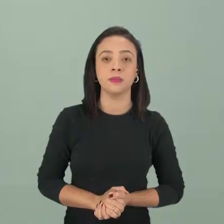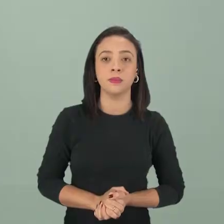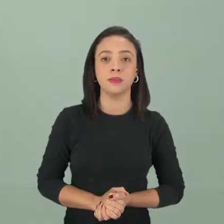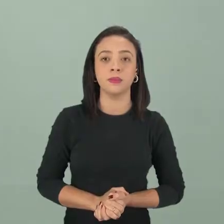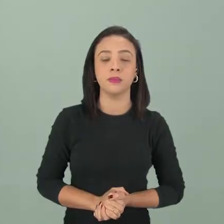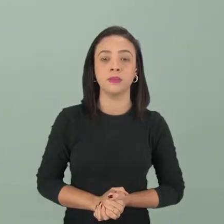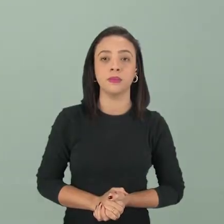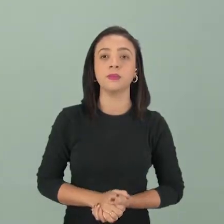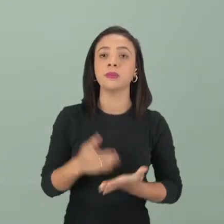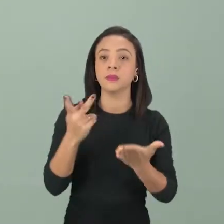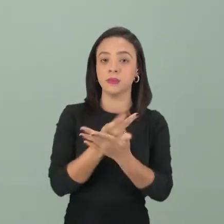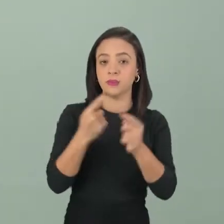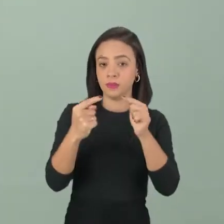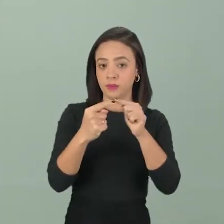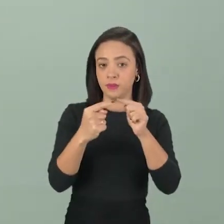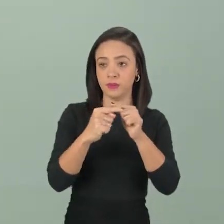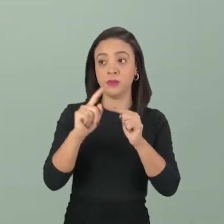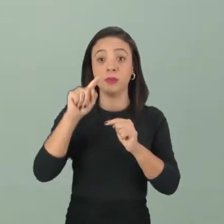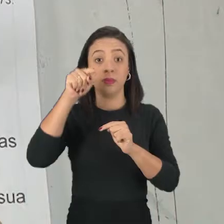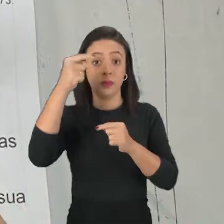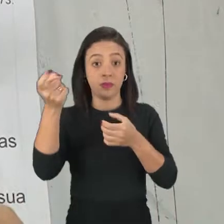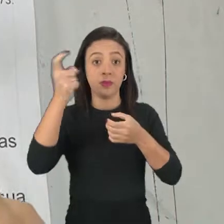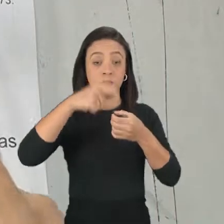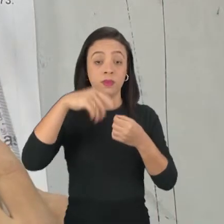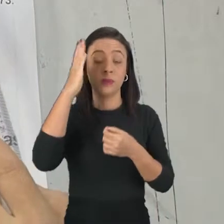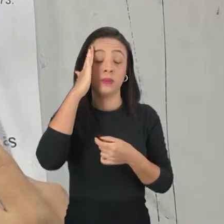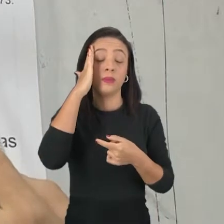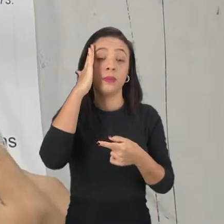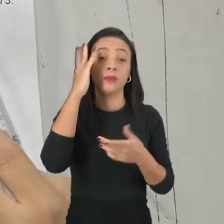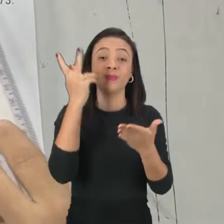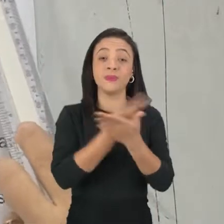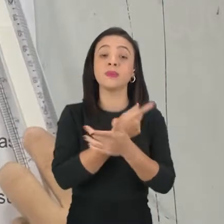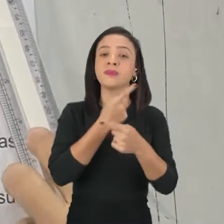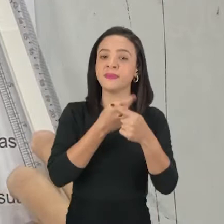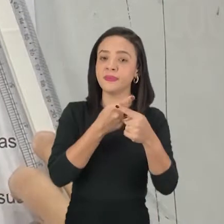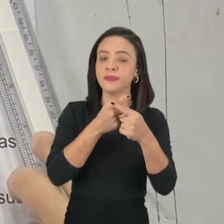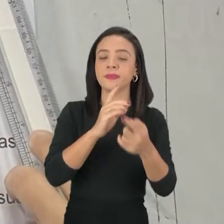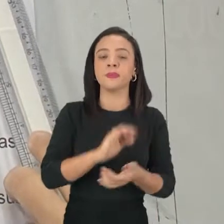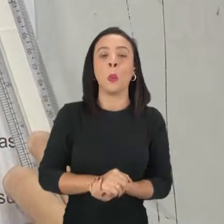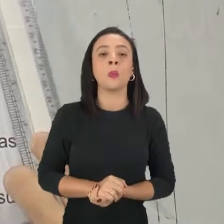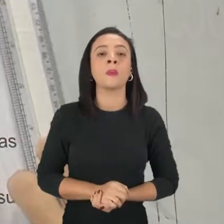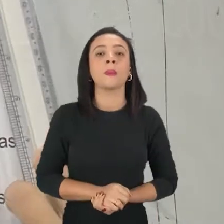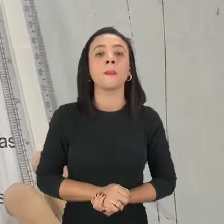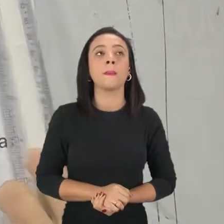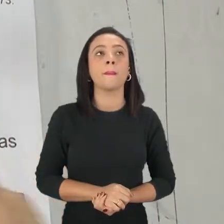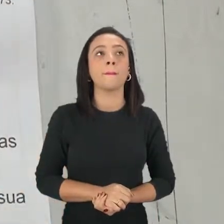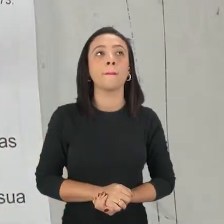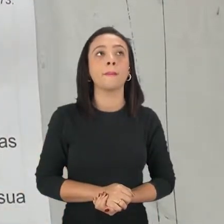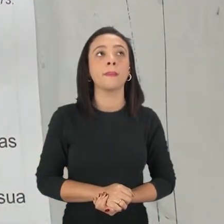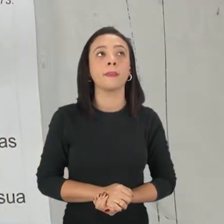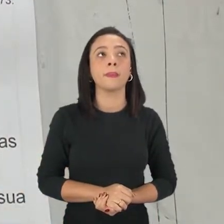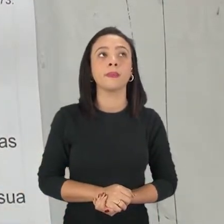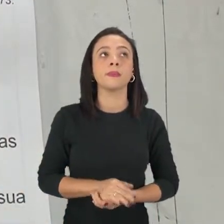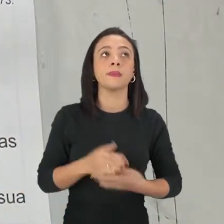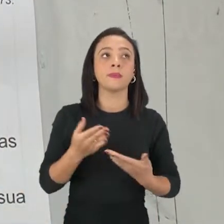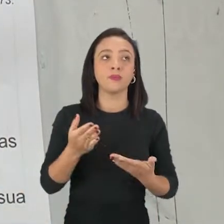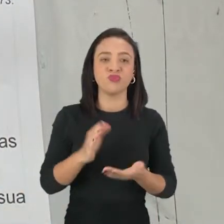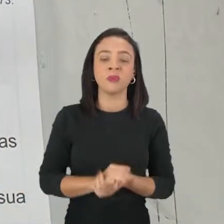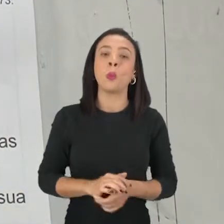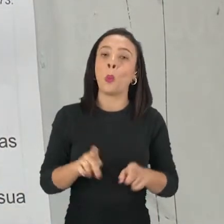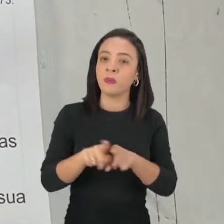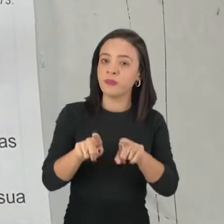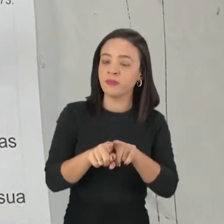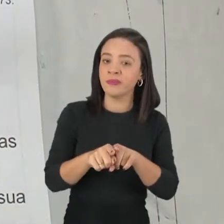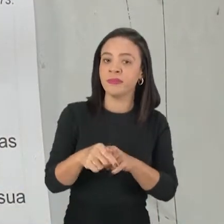para saber porque que aí tá errado Tá bom então até não poder mais e ela mesma